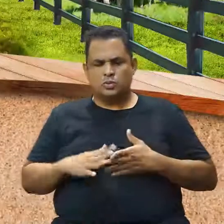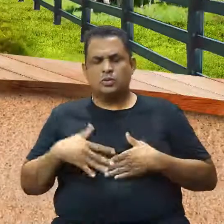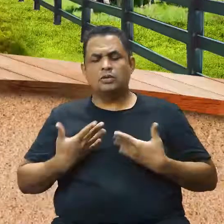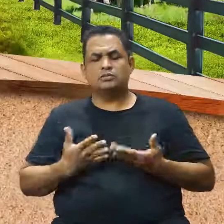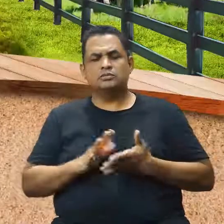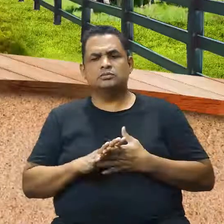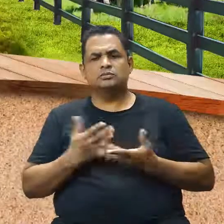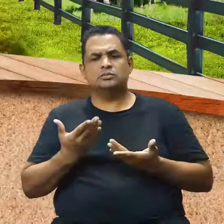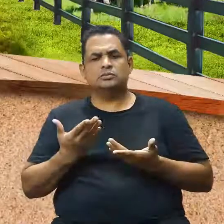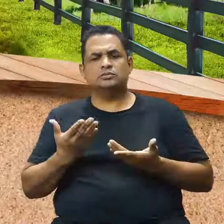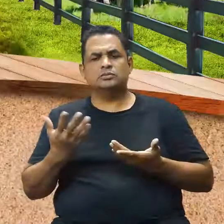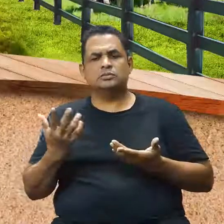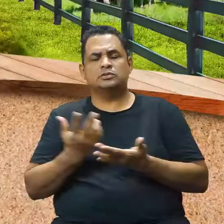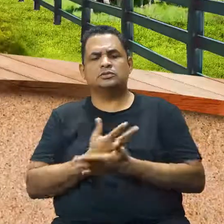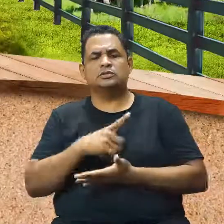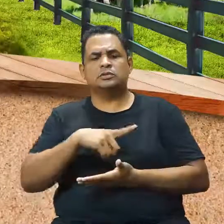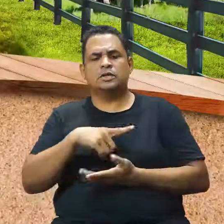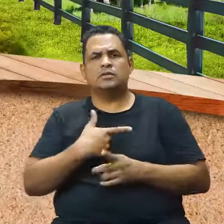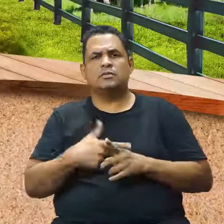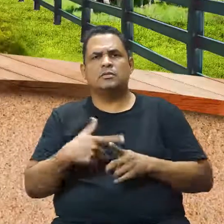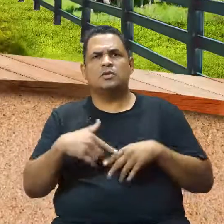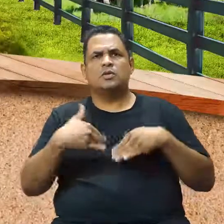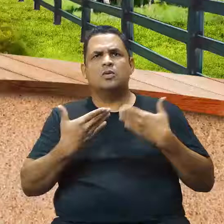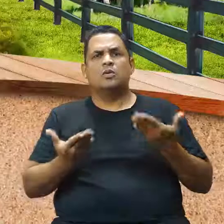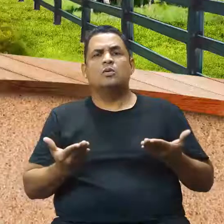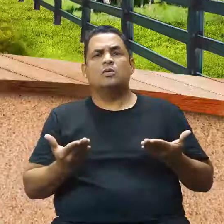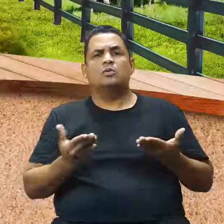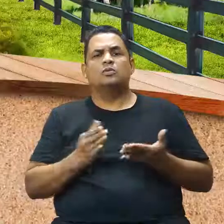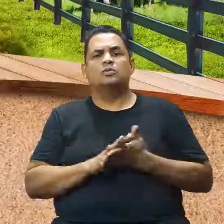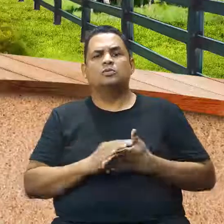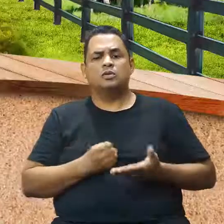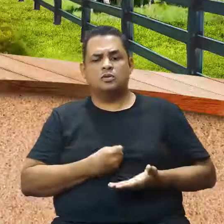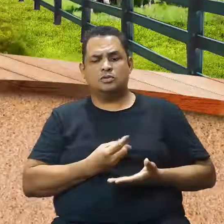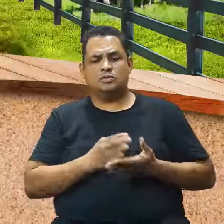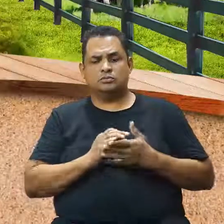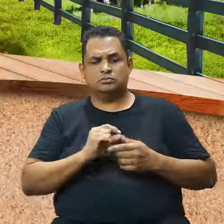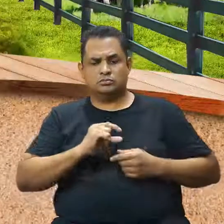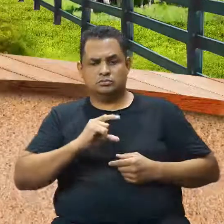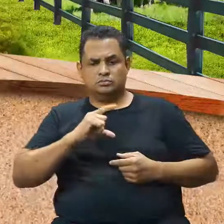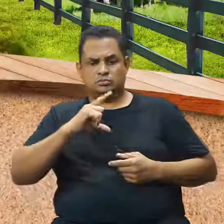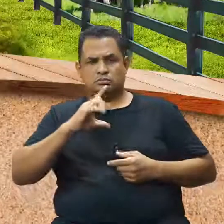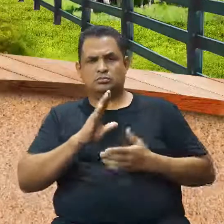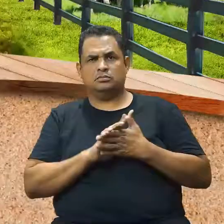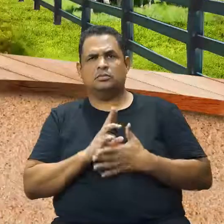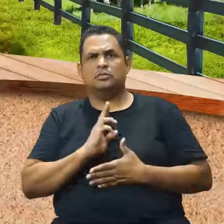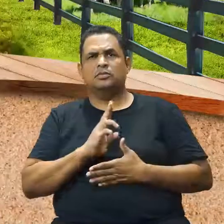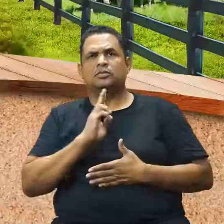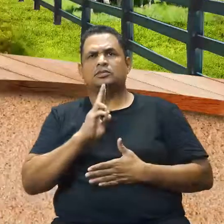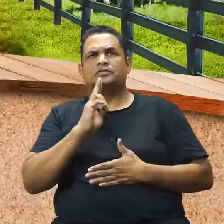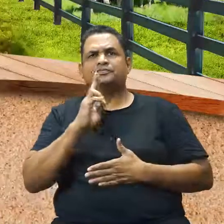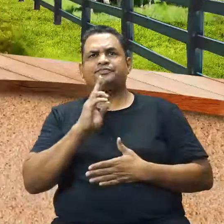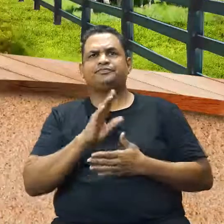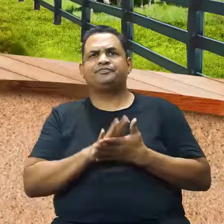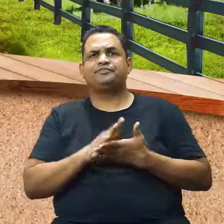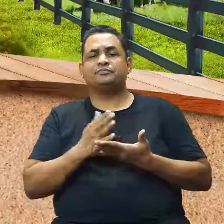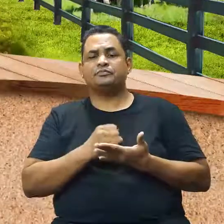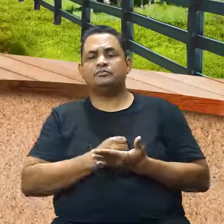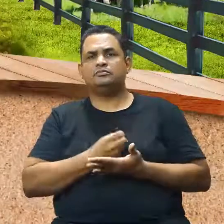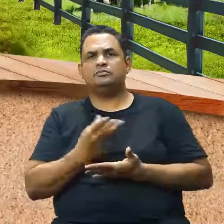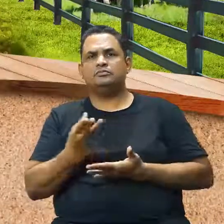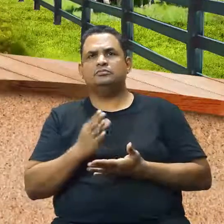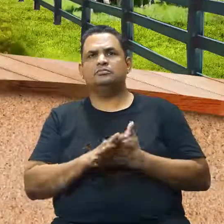gente? Quando o número de indivíduos aumentam. Então, a gente tem que manter eles em uma determinada